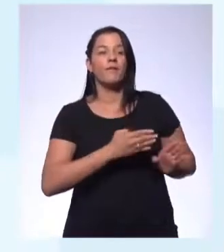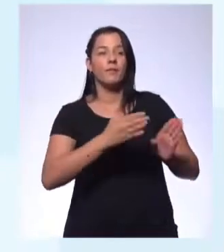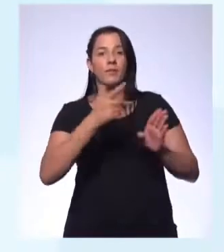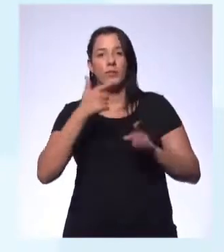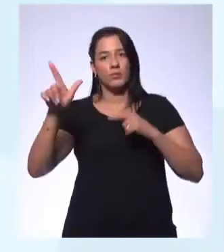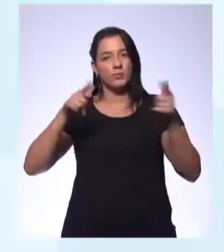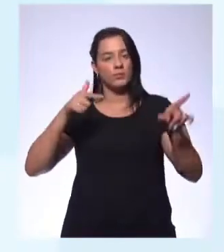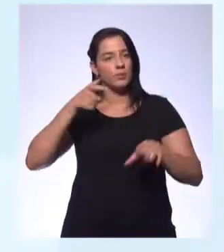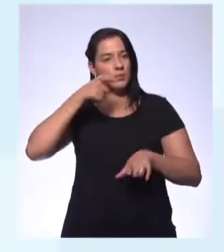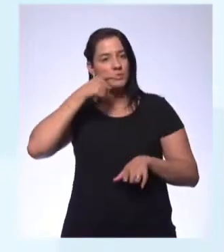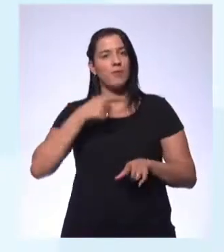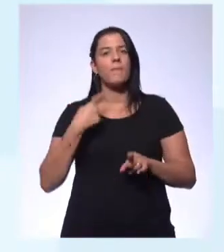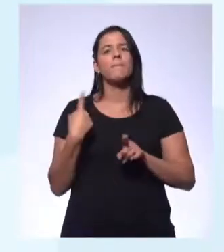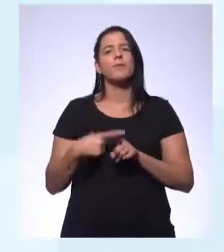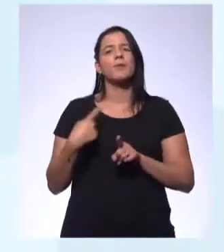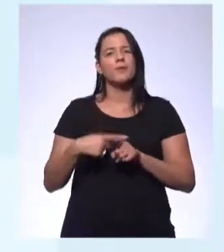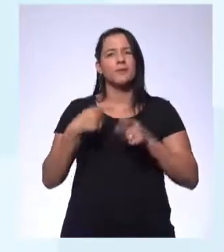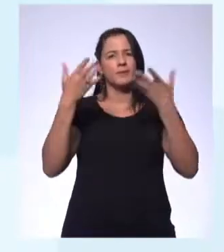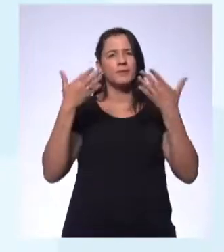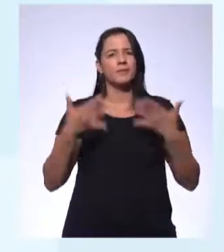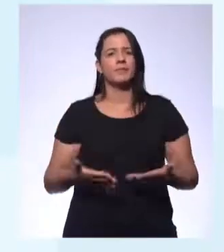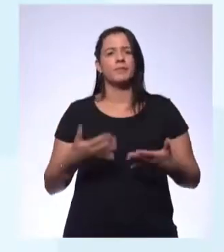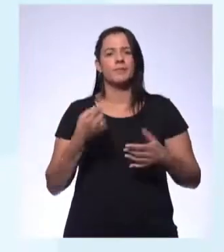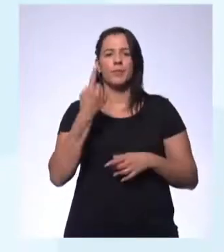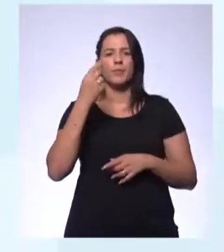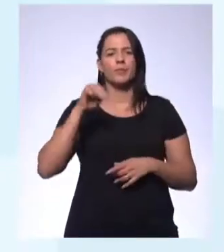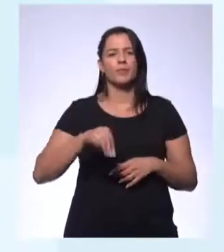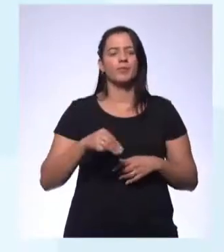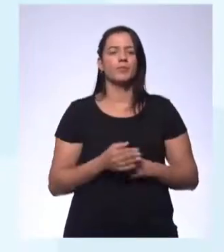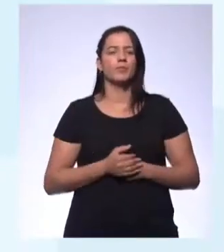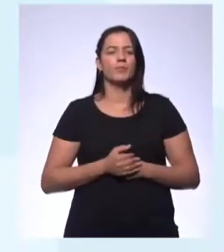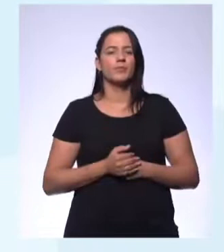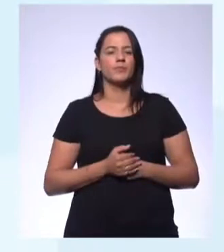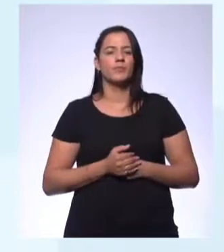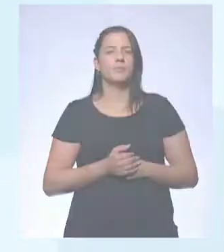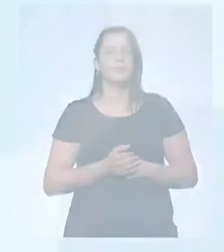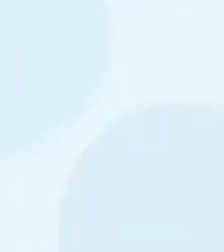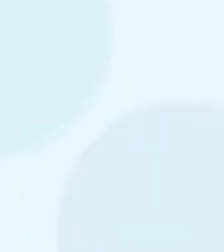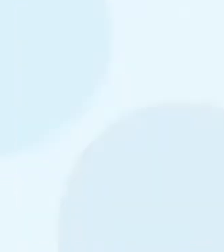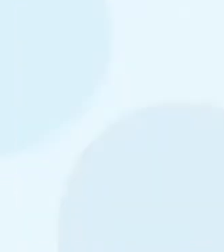Habitam? Por quê? Né? Justifique. Um minuto e a gente já volta.